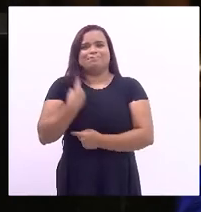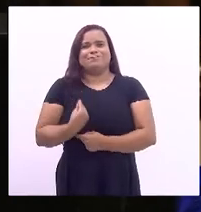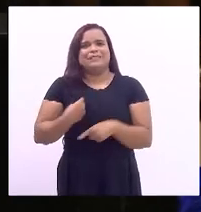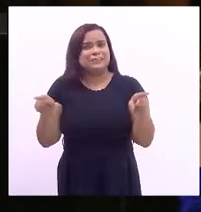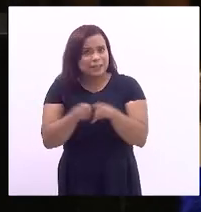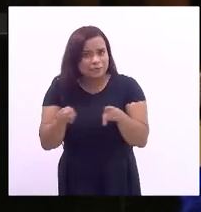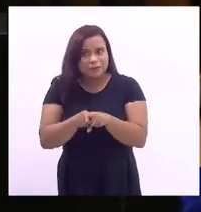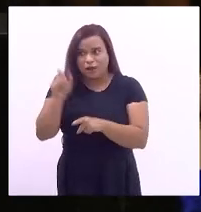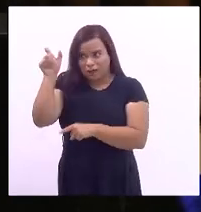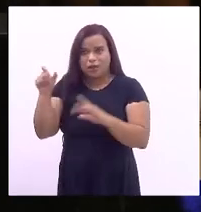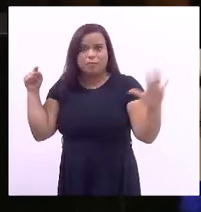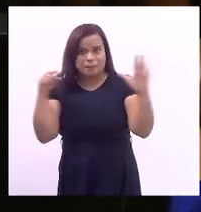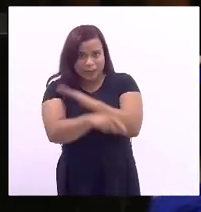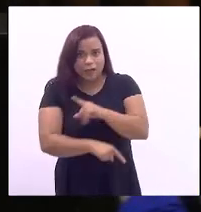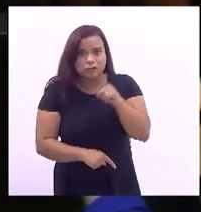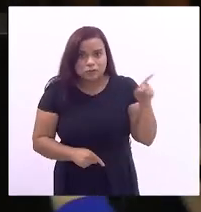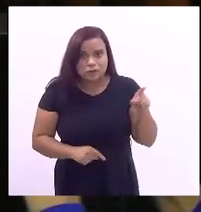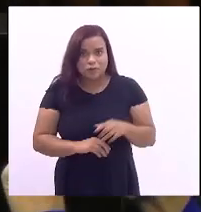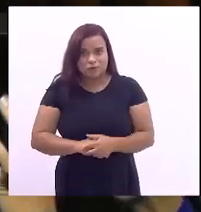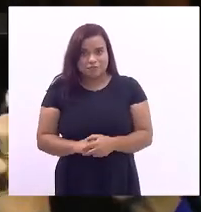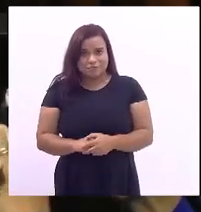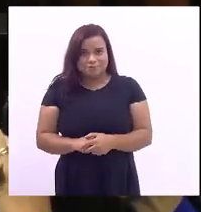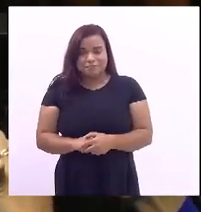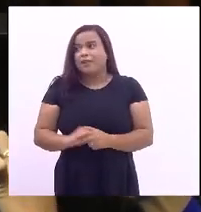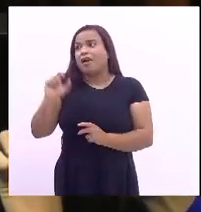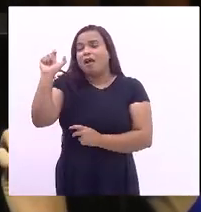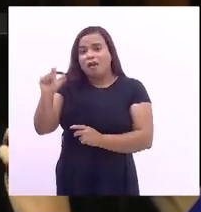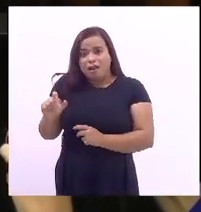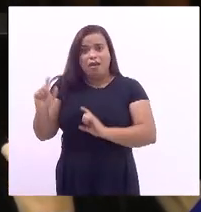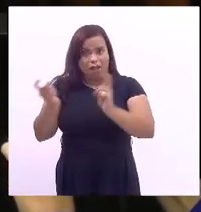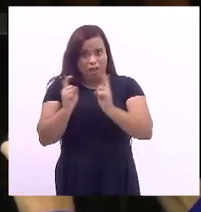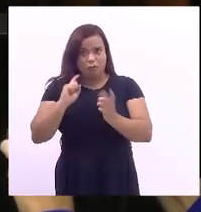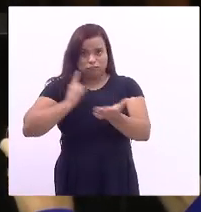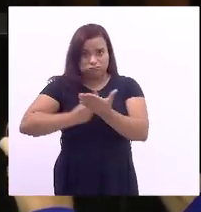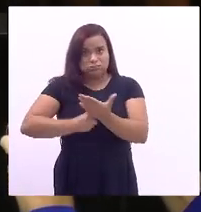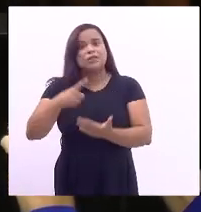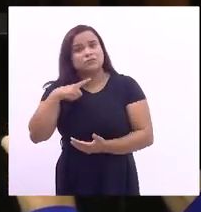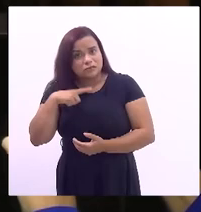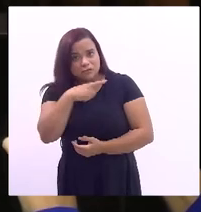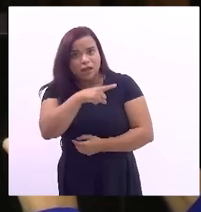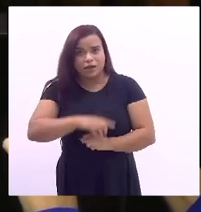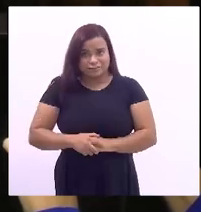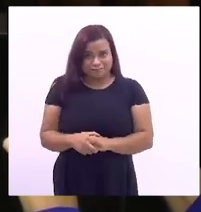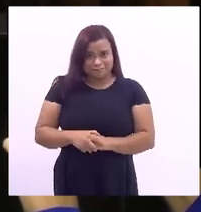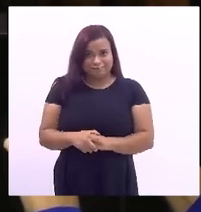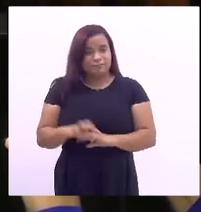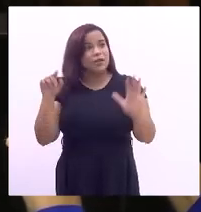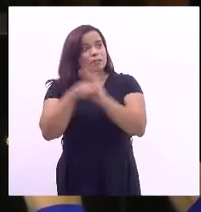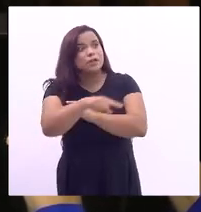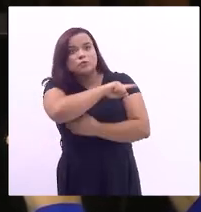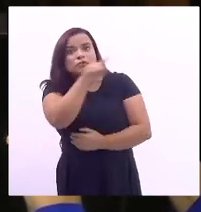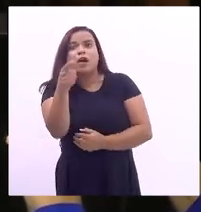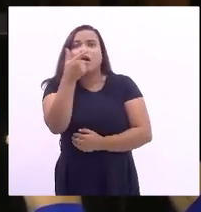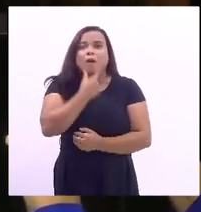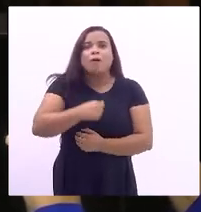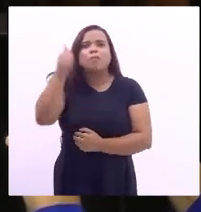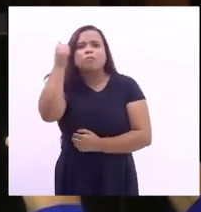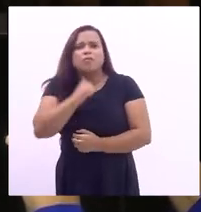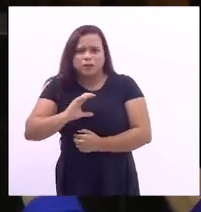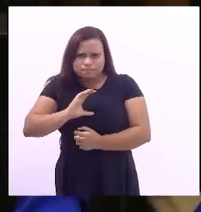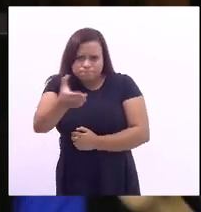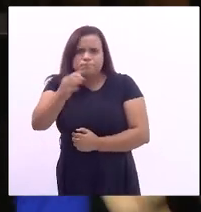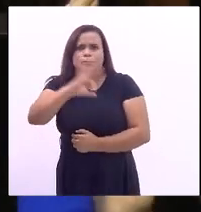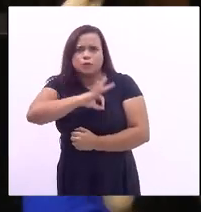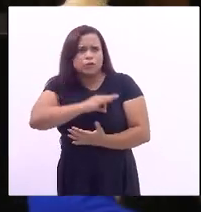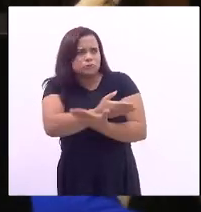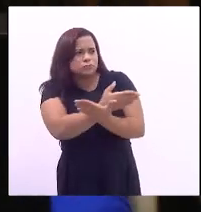se ele e o se ele fez alguma reunião perguntando aqueles homens e mulheres de coragem